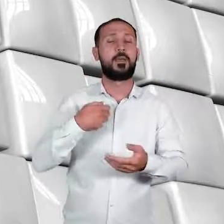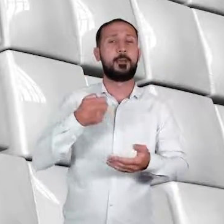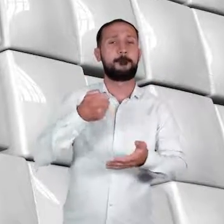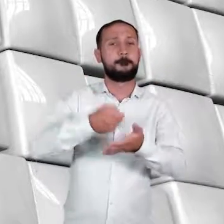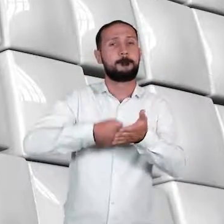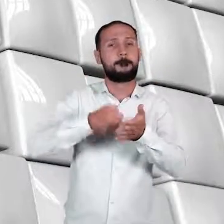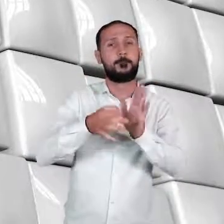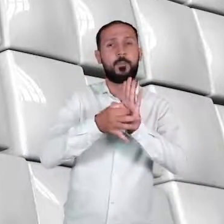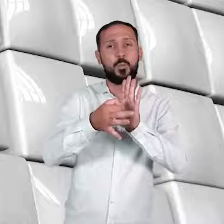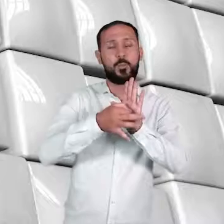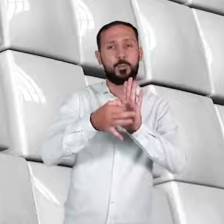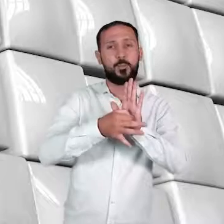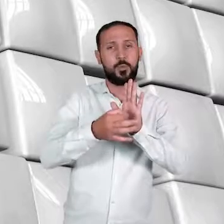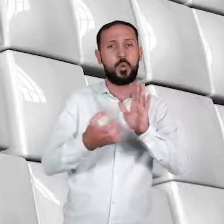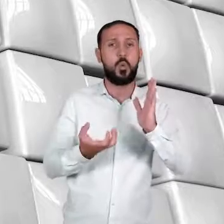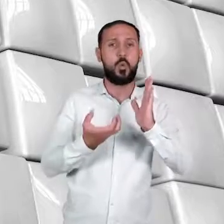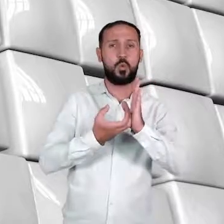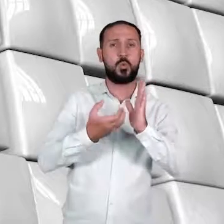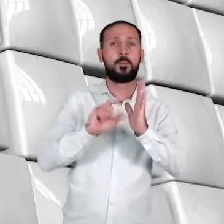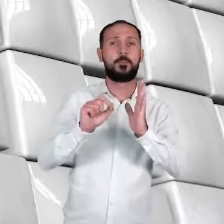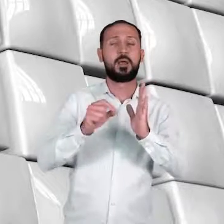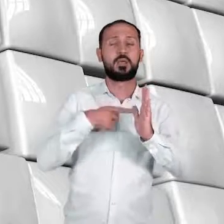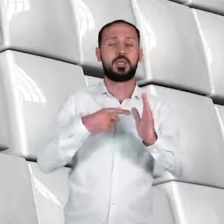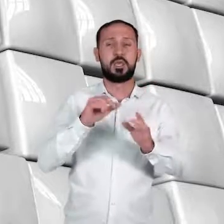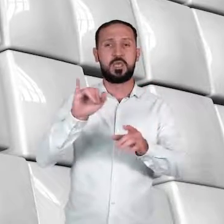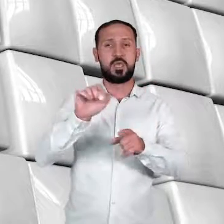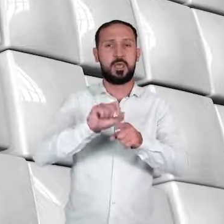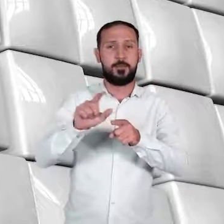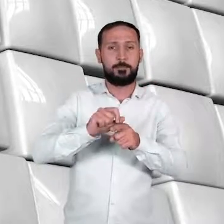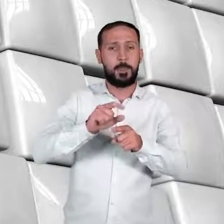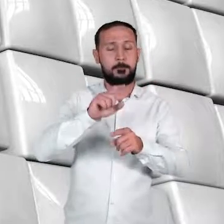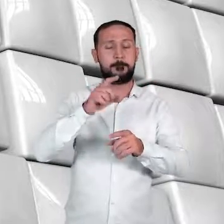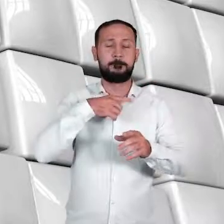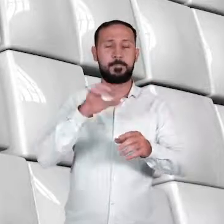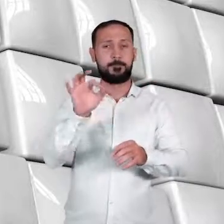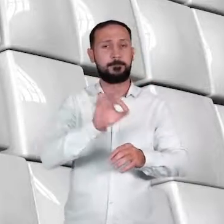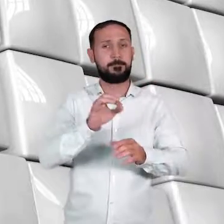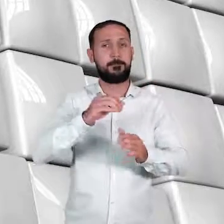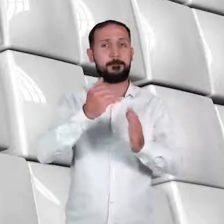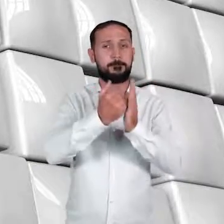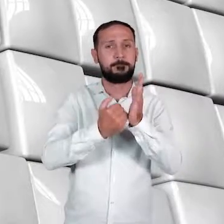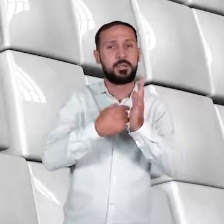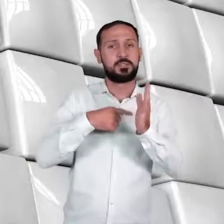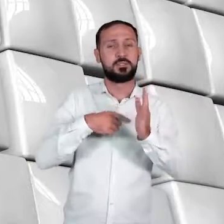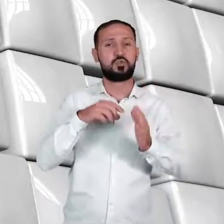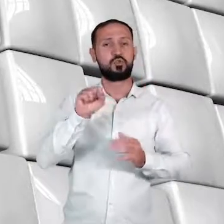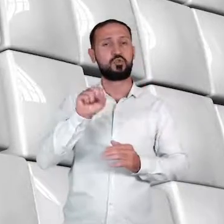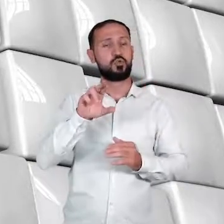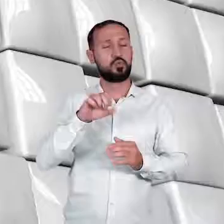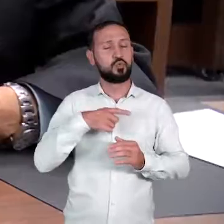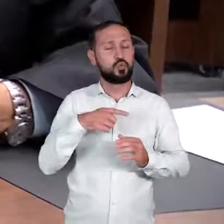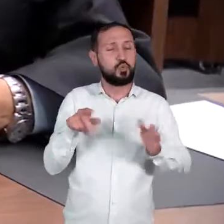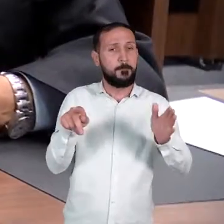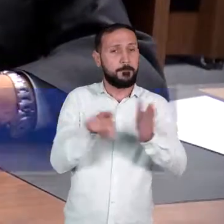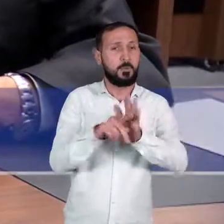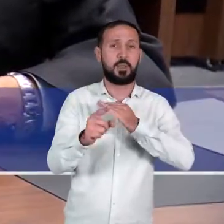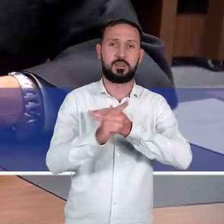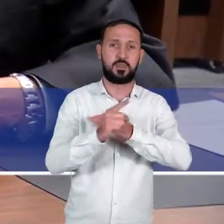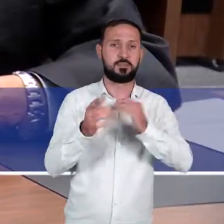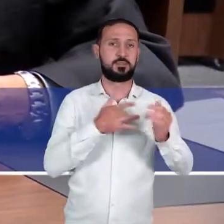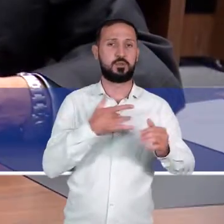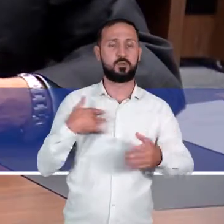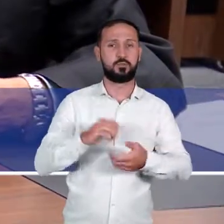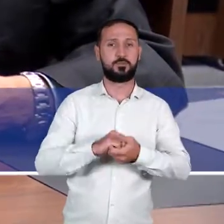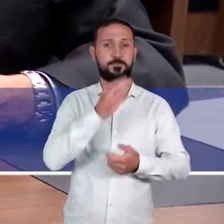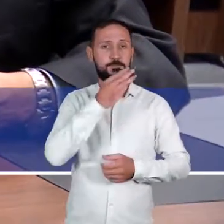quer propor ao Congresso Nacional imunidade tributária parcial a unidades de saúde pública. O deputado Marçal